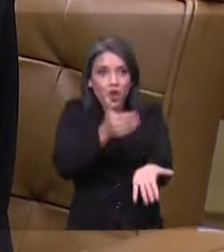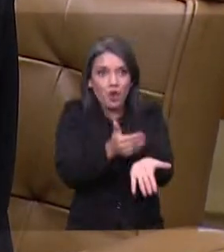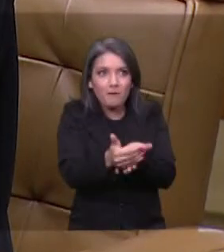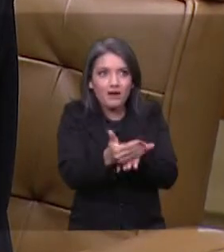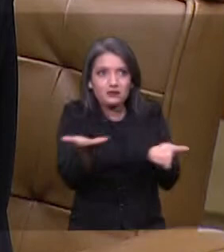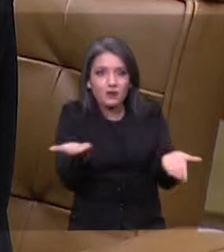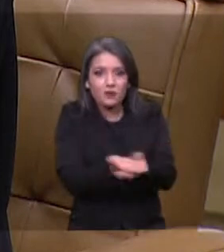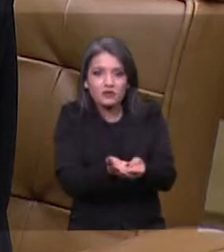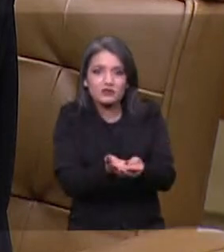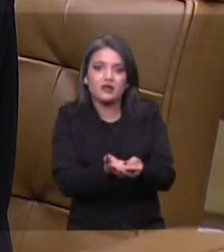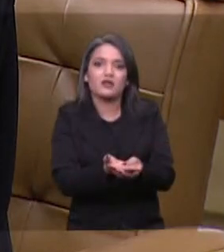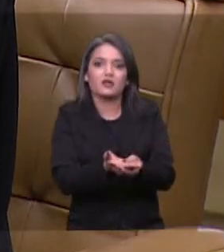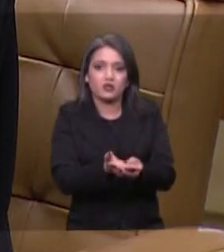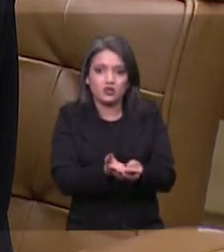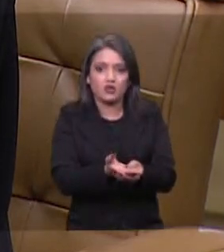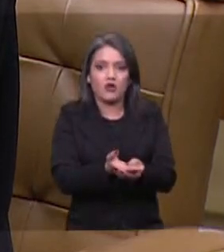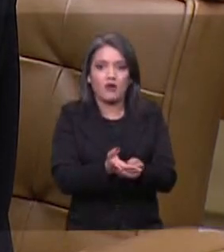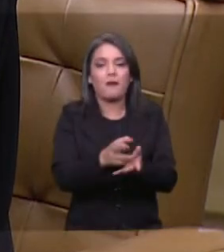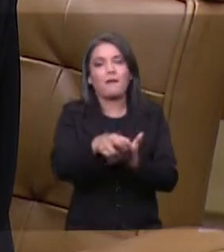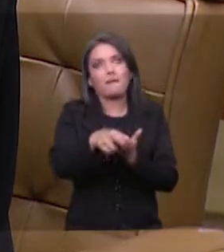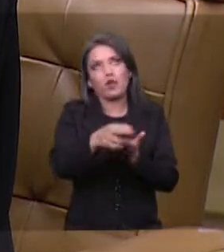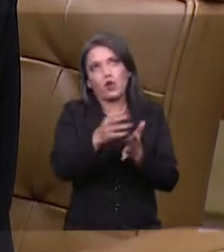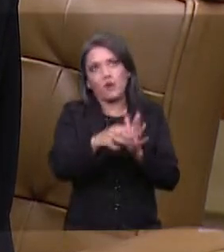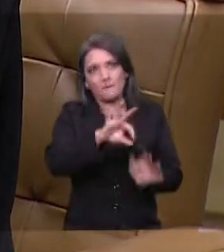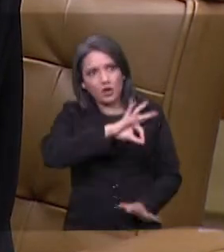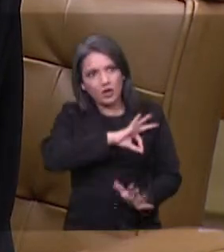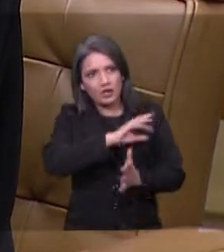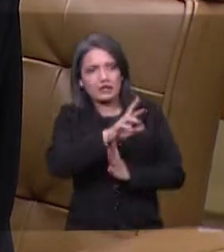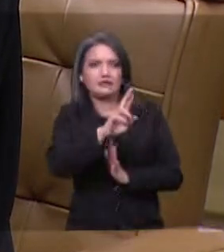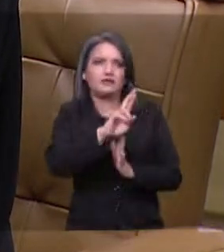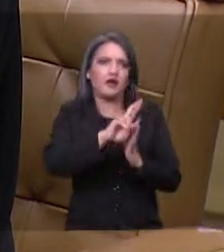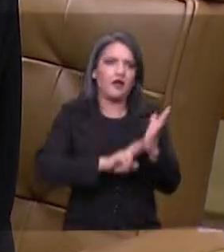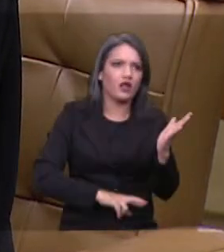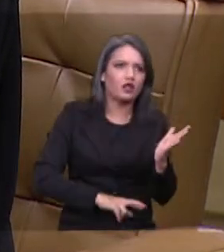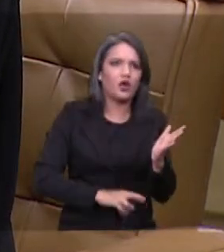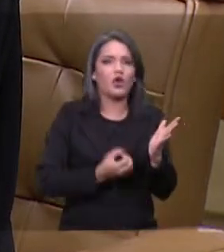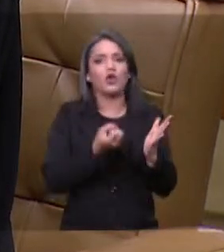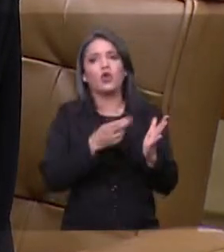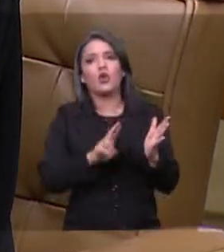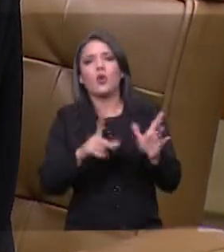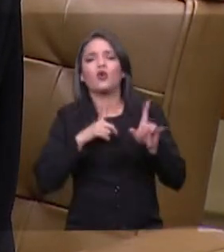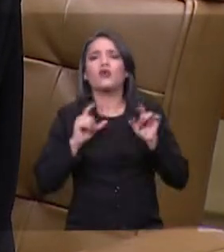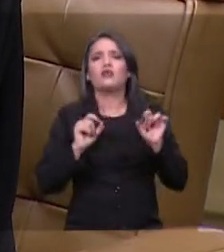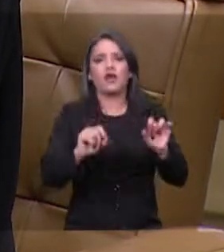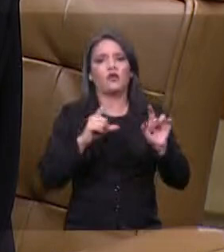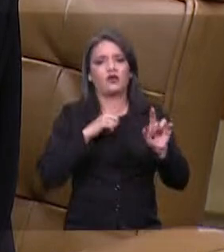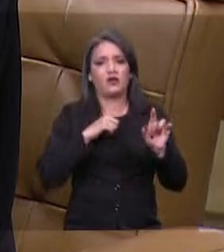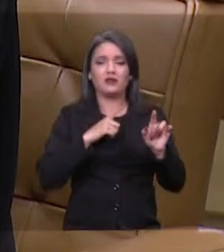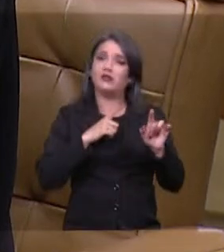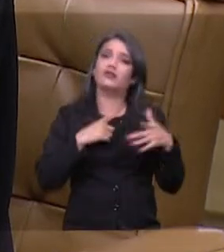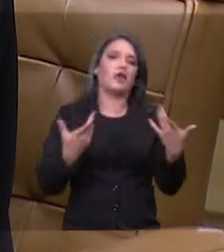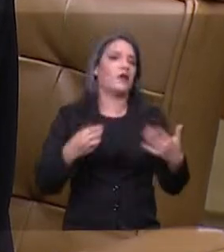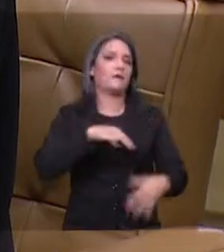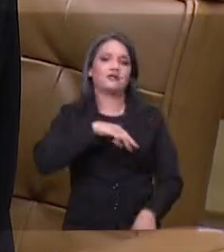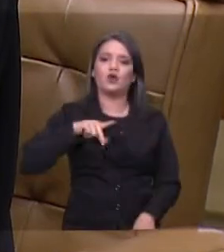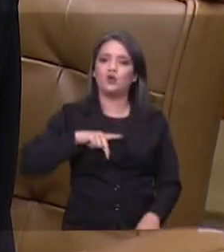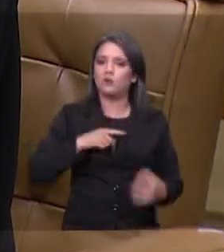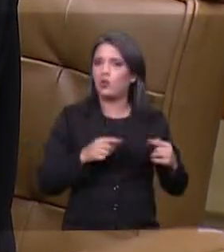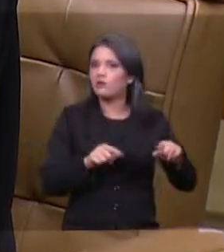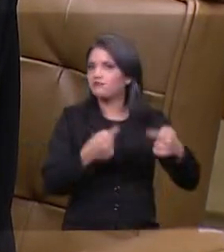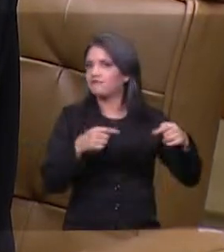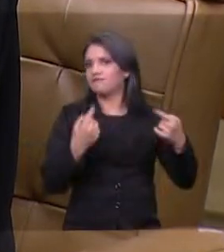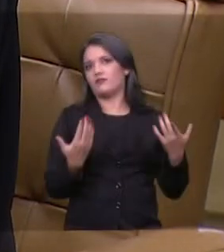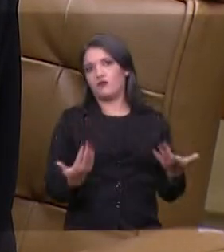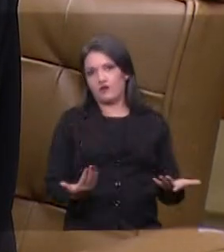a partir do relatório policial, seja a partir da provocação do Ministério Público. Tal